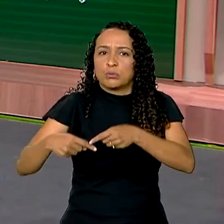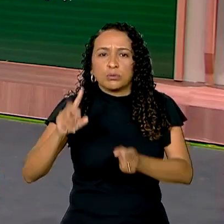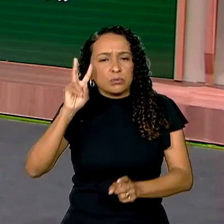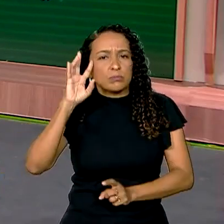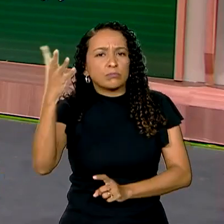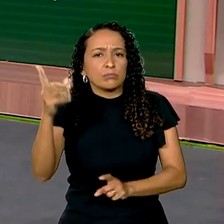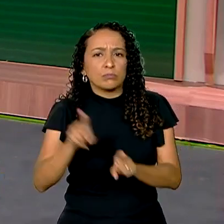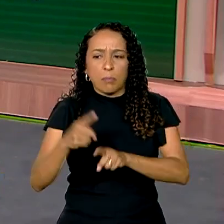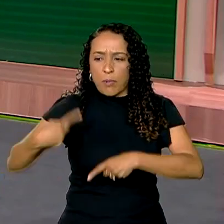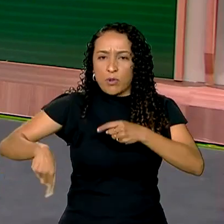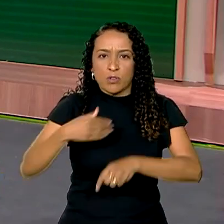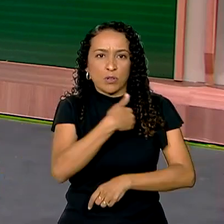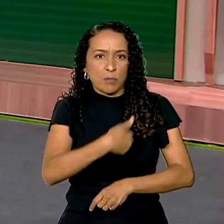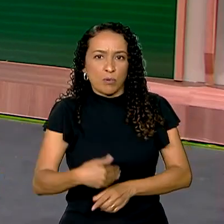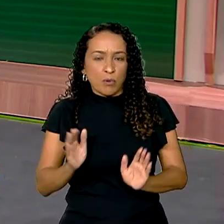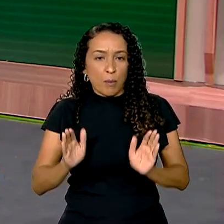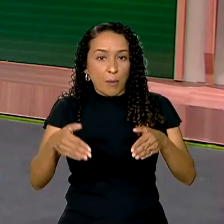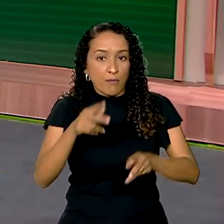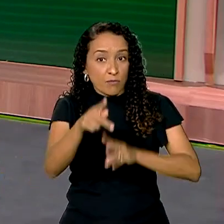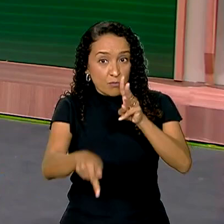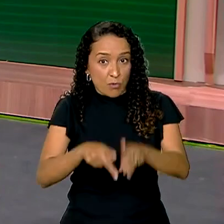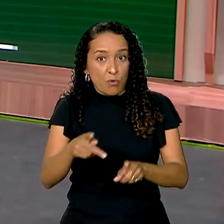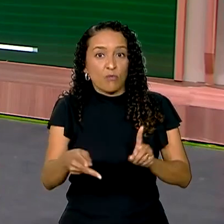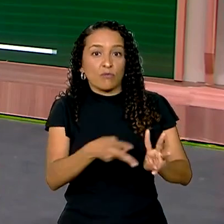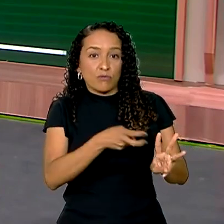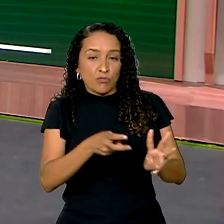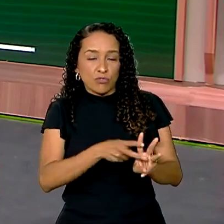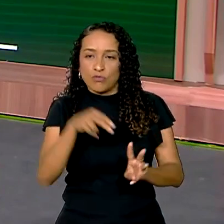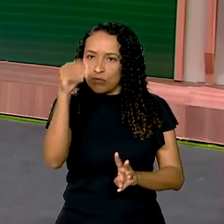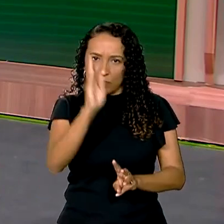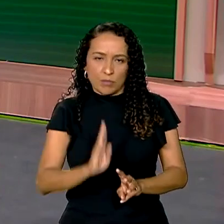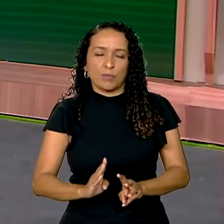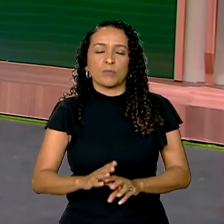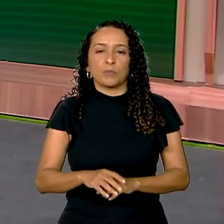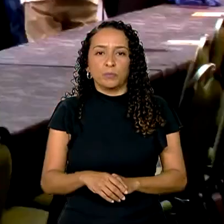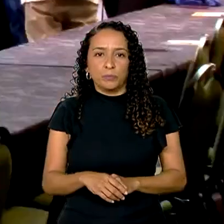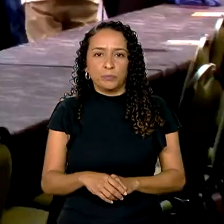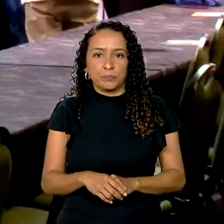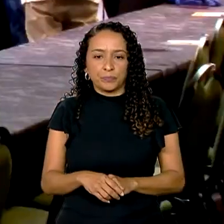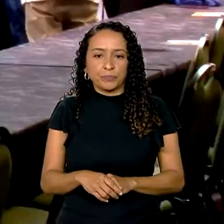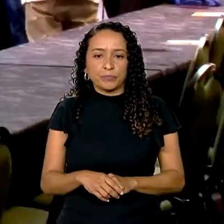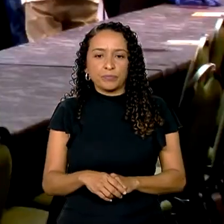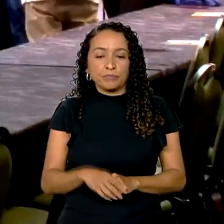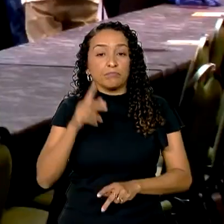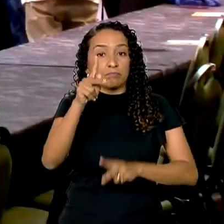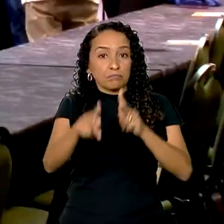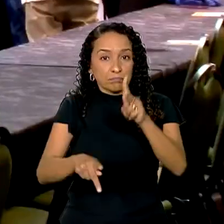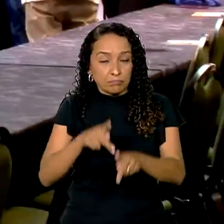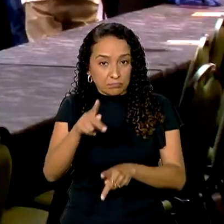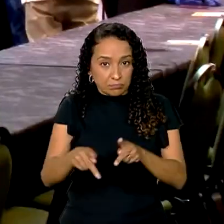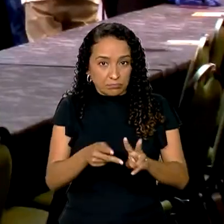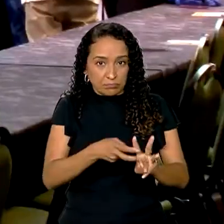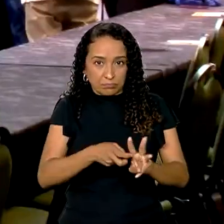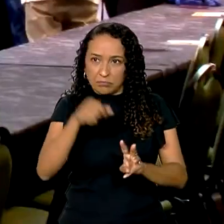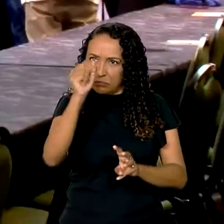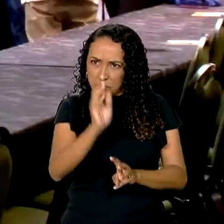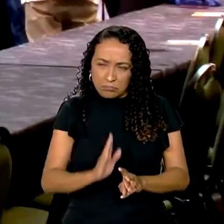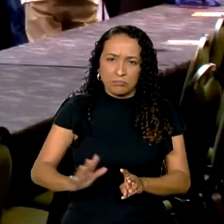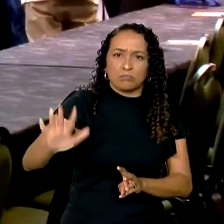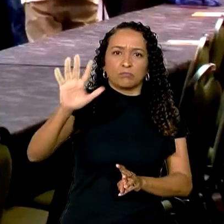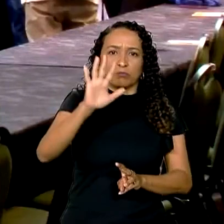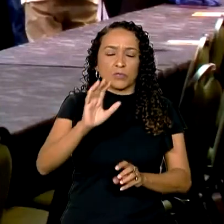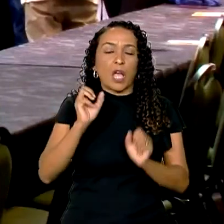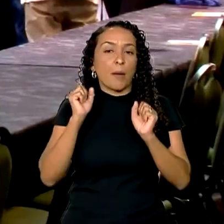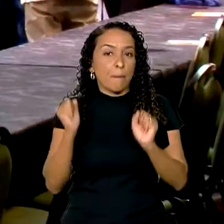definir políticas públicas voltadas aos povos indígenas de todo o país. Povos indígenas de todo o país agora vão